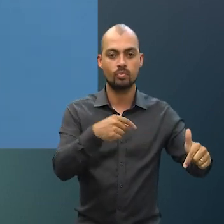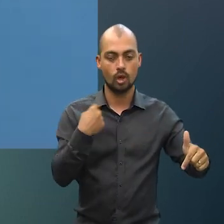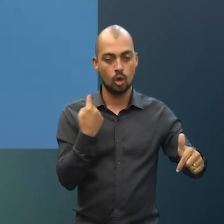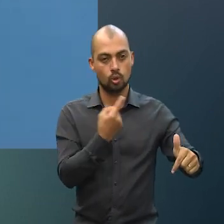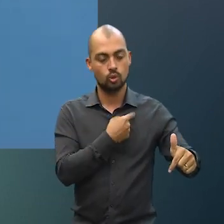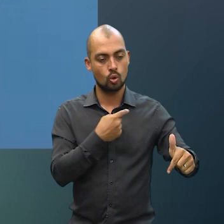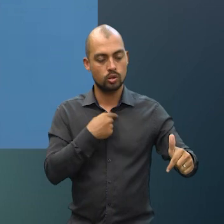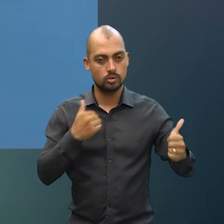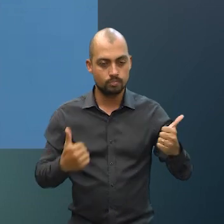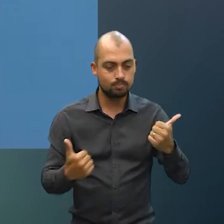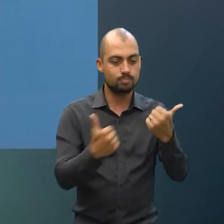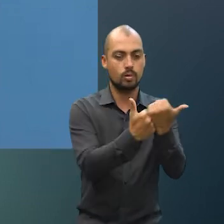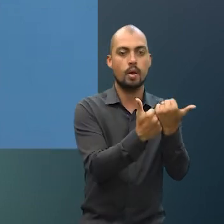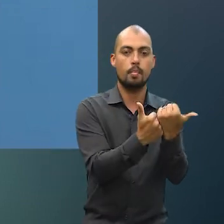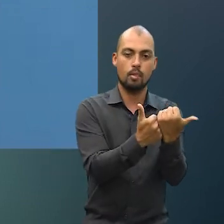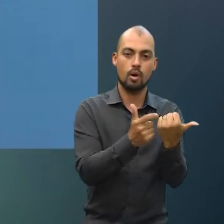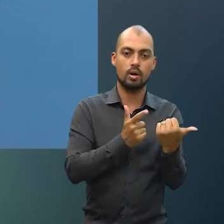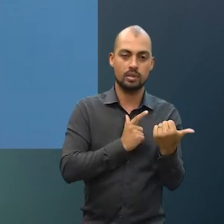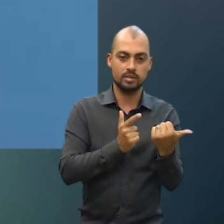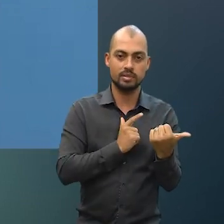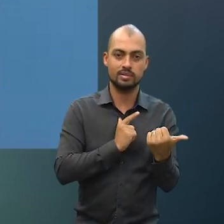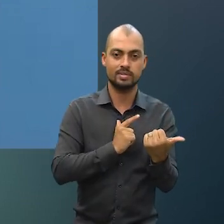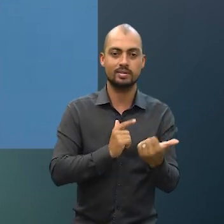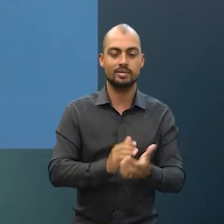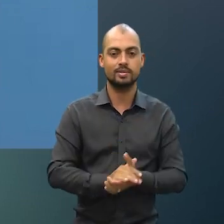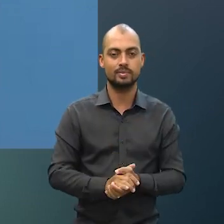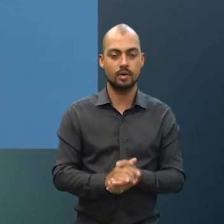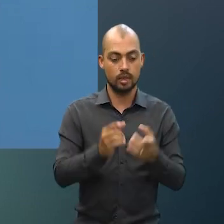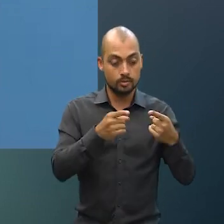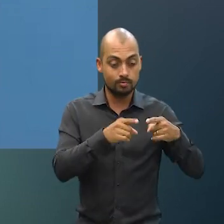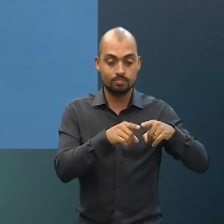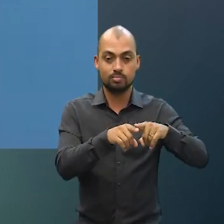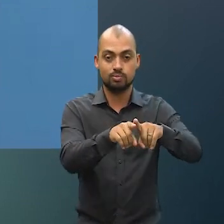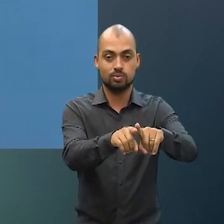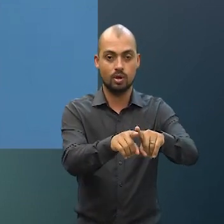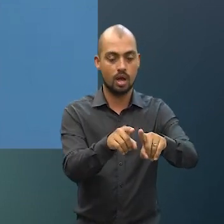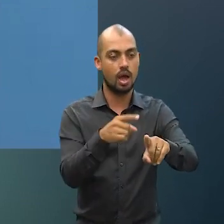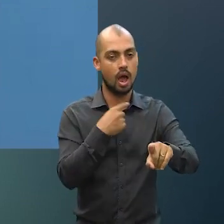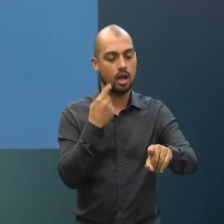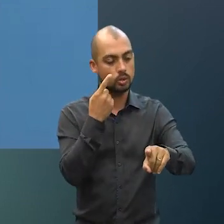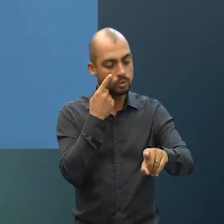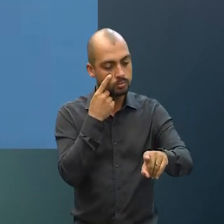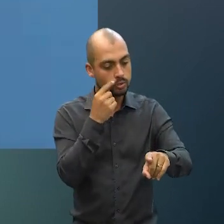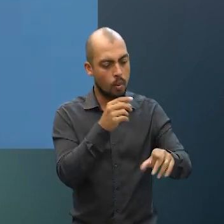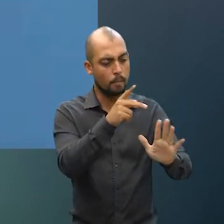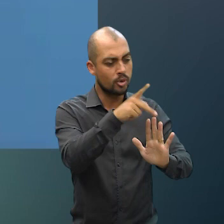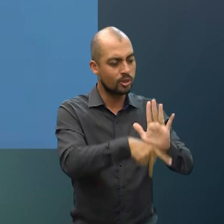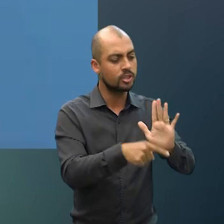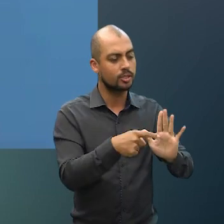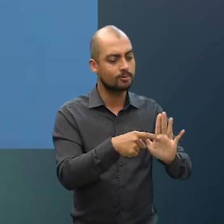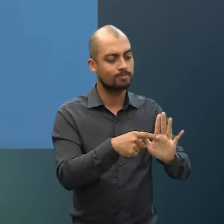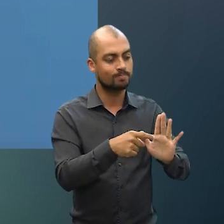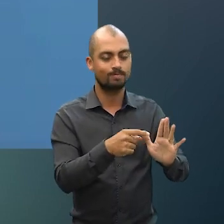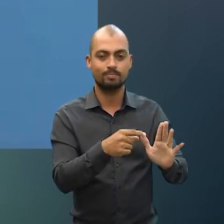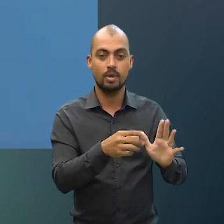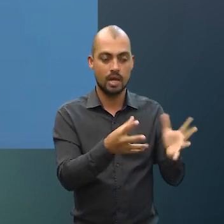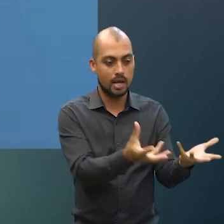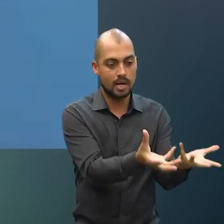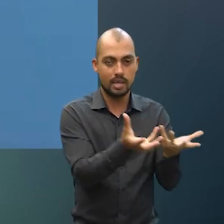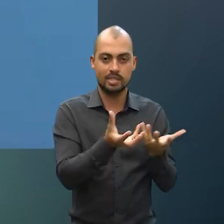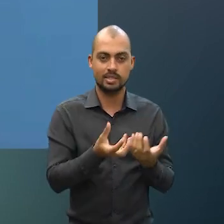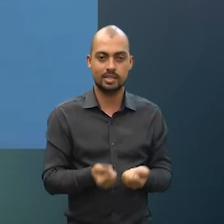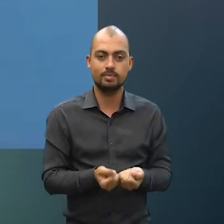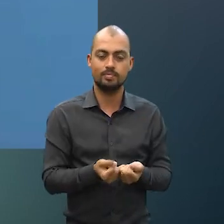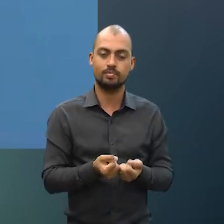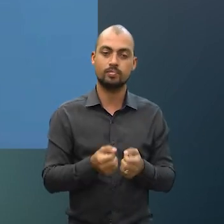na Standard America uma grande opção e um grande parceiro. E a gente abraçou todos esses projetos. Consequência disso